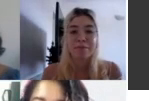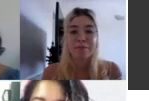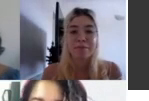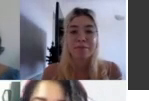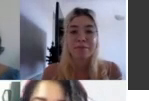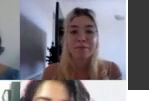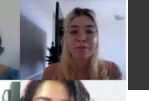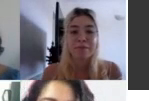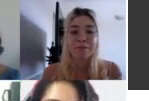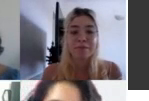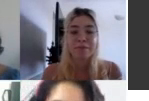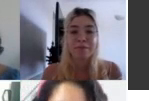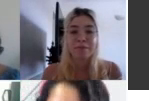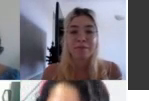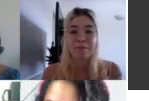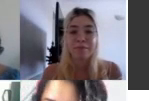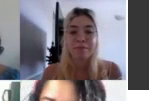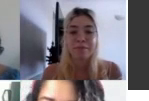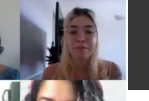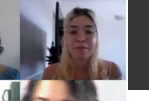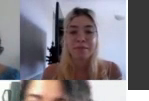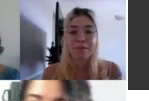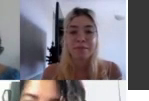Érica, a gente não está te ouvindo.